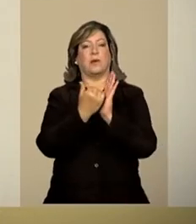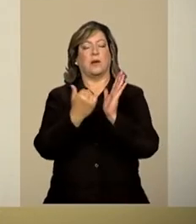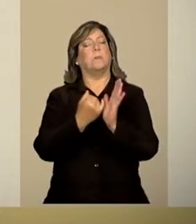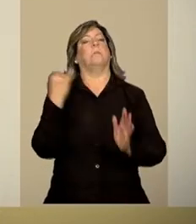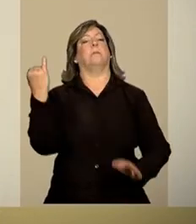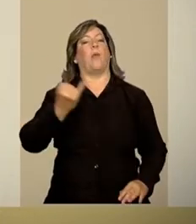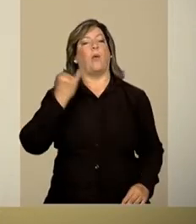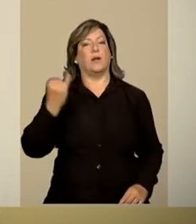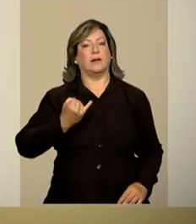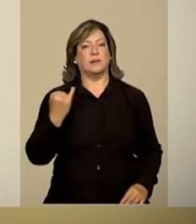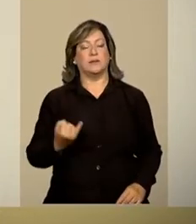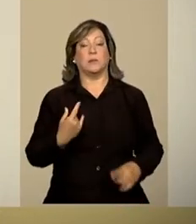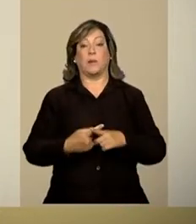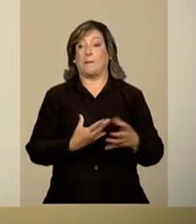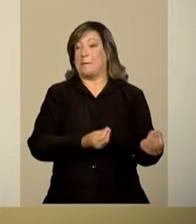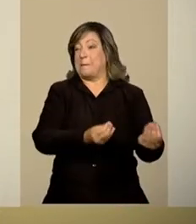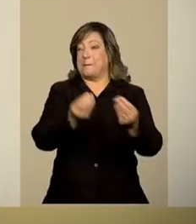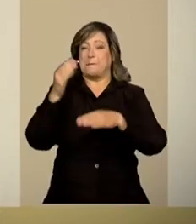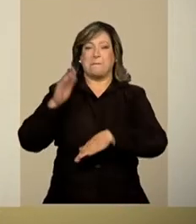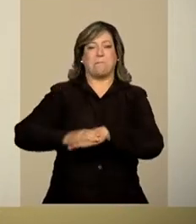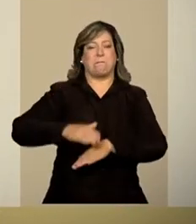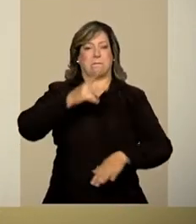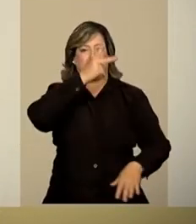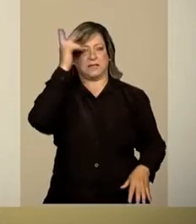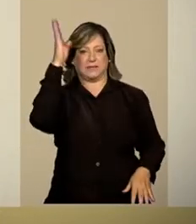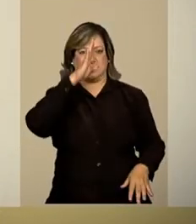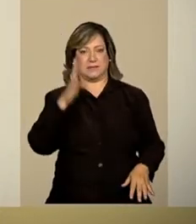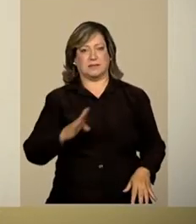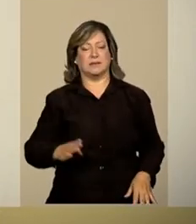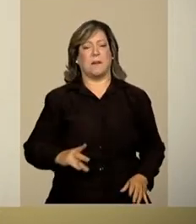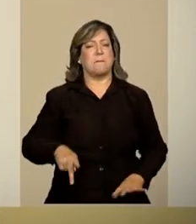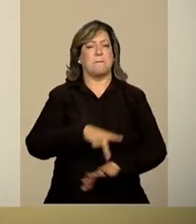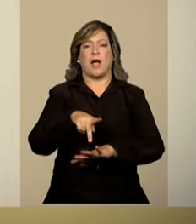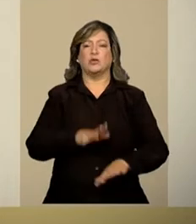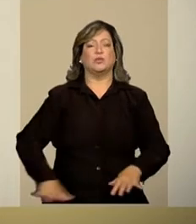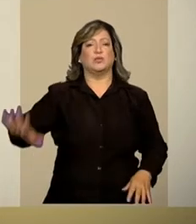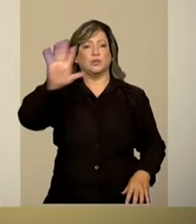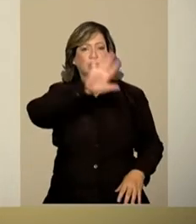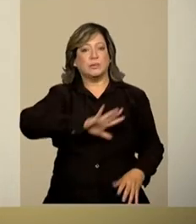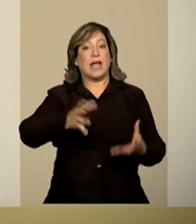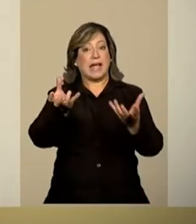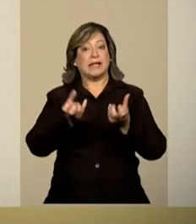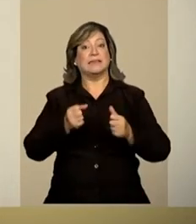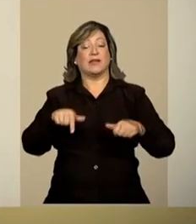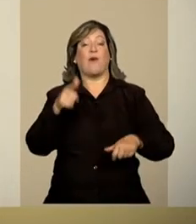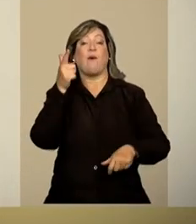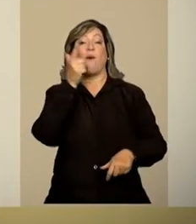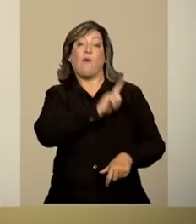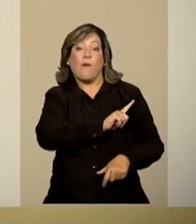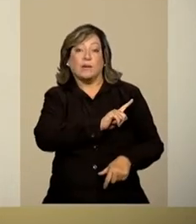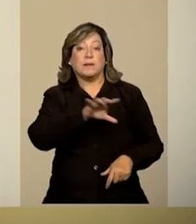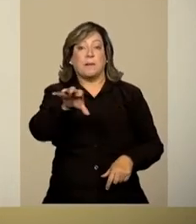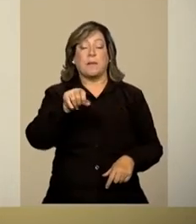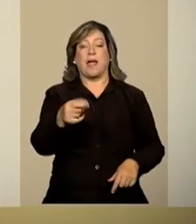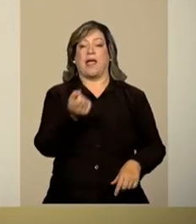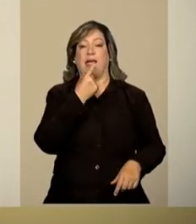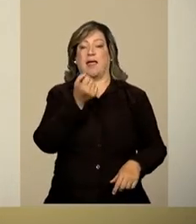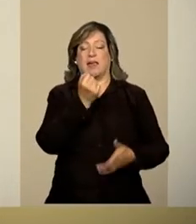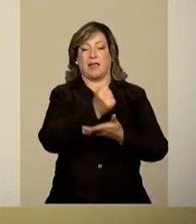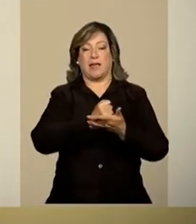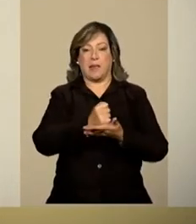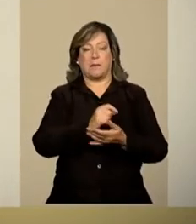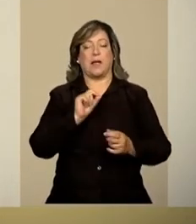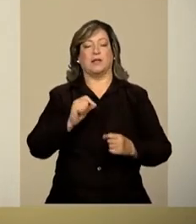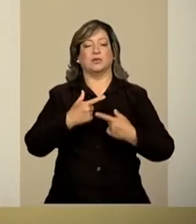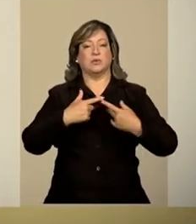porque milhões de brasileiros em todo o país estão sendo beneficiados com acesso a remédio para doenças crônicas